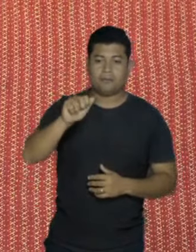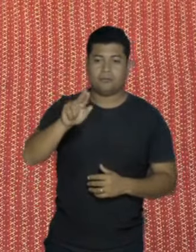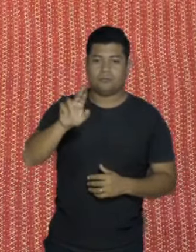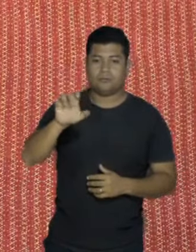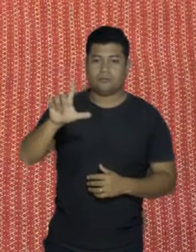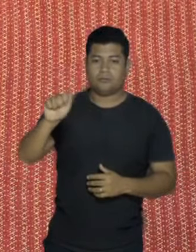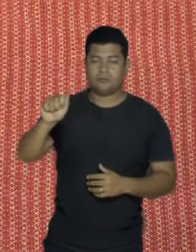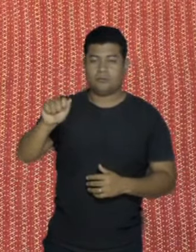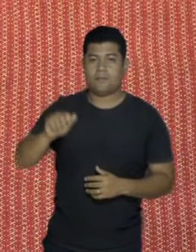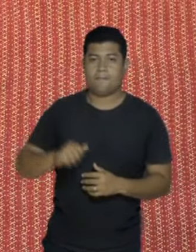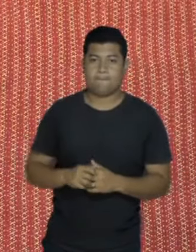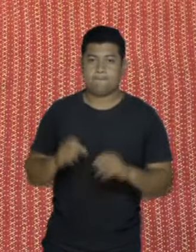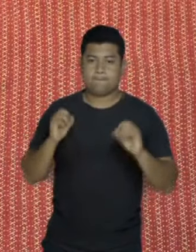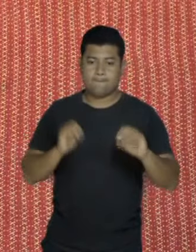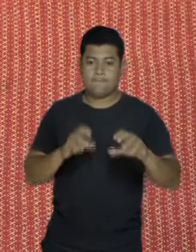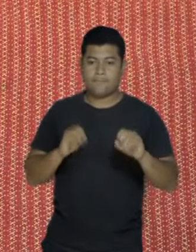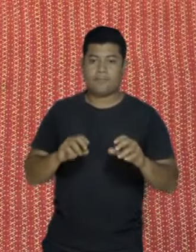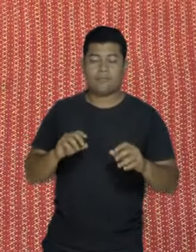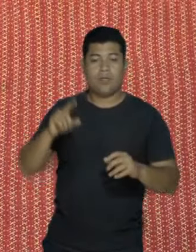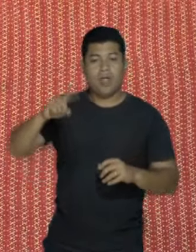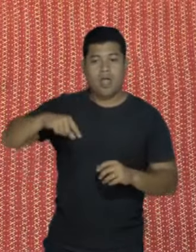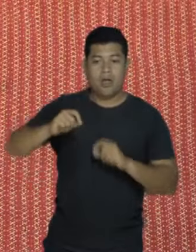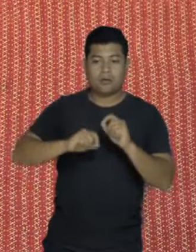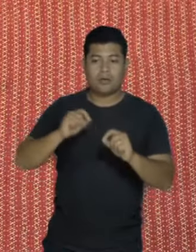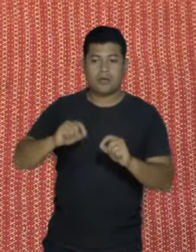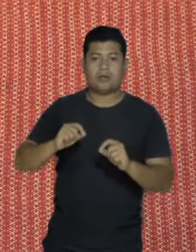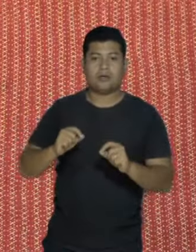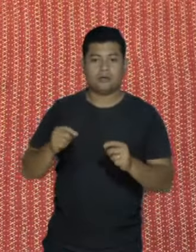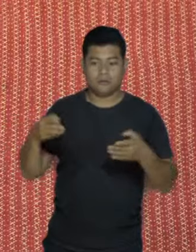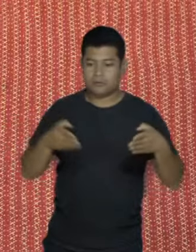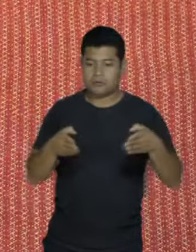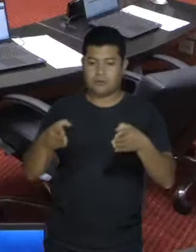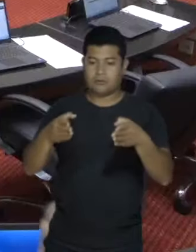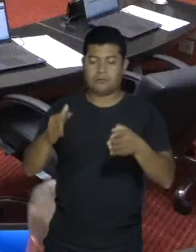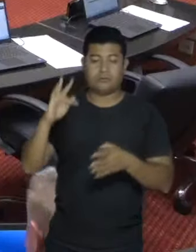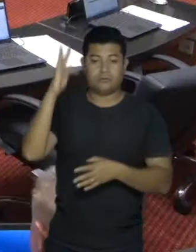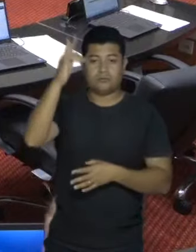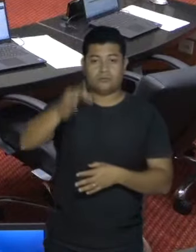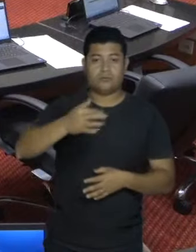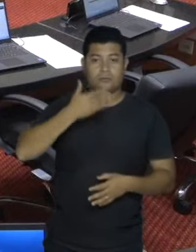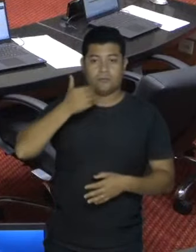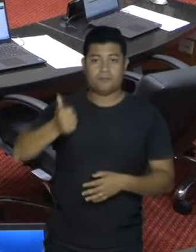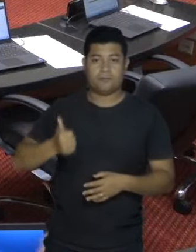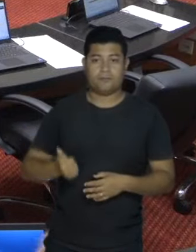educação é a chave para um futuro melhor muito obrigado a todos